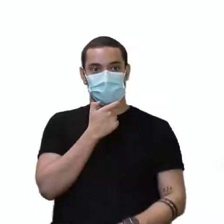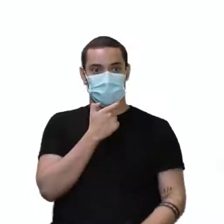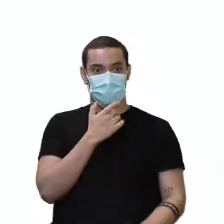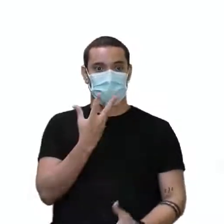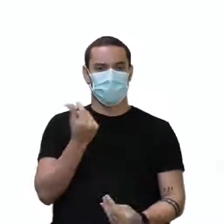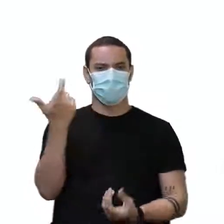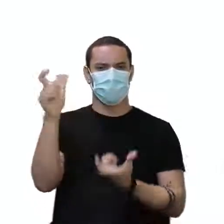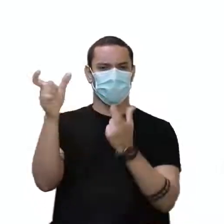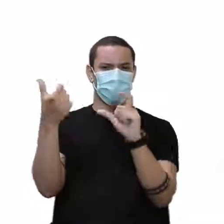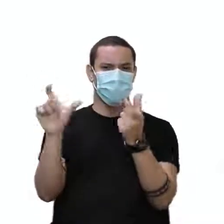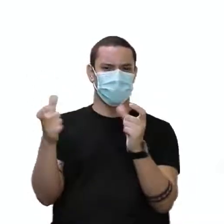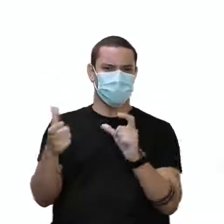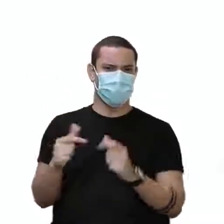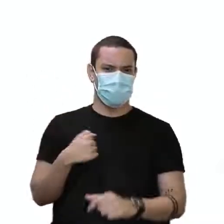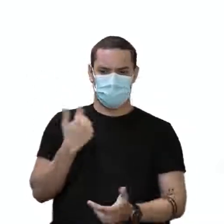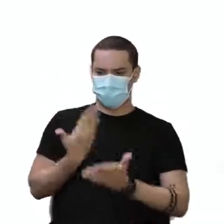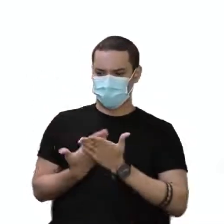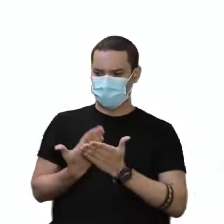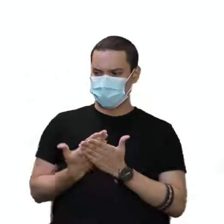querer colocar I study